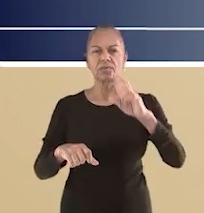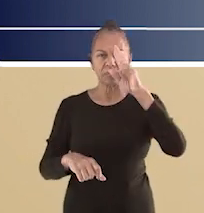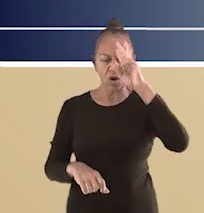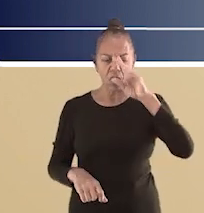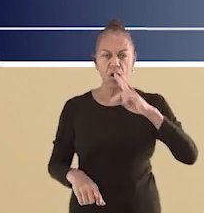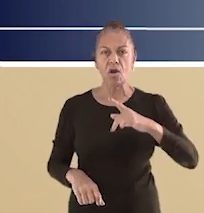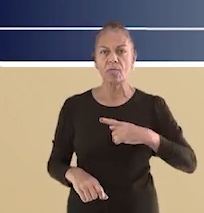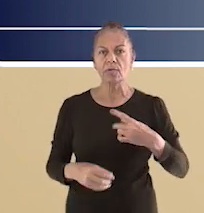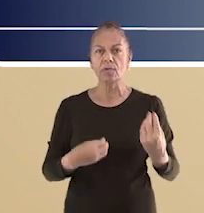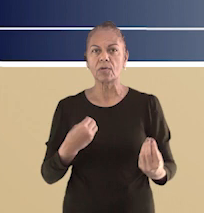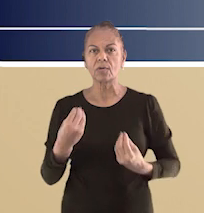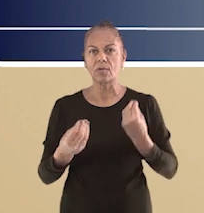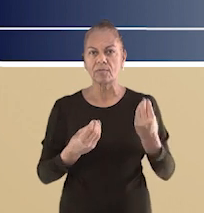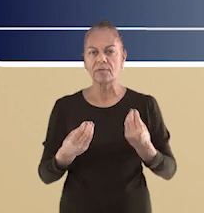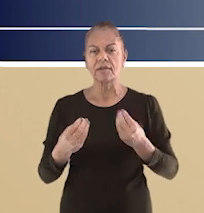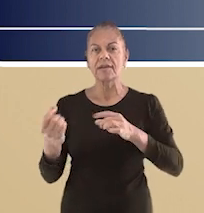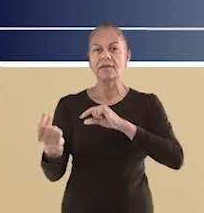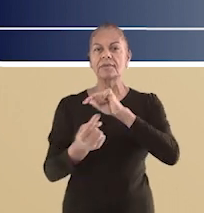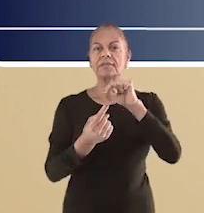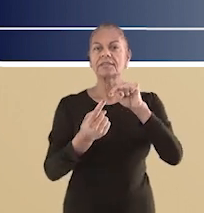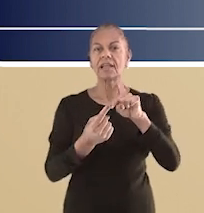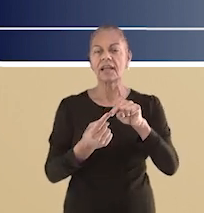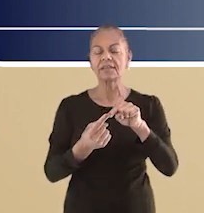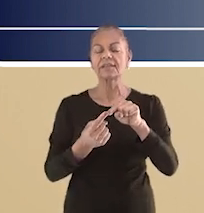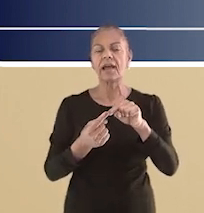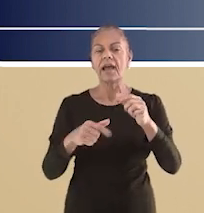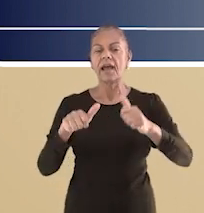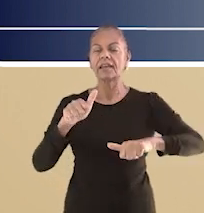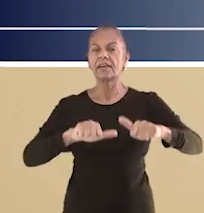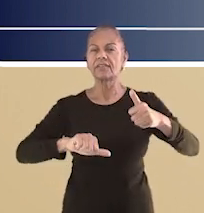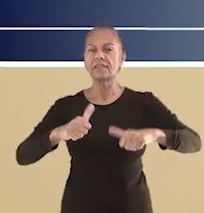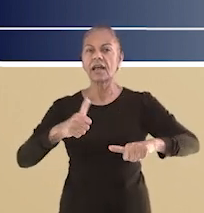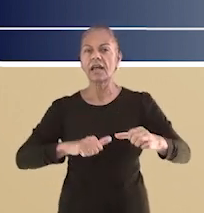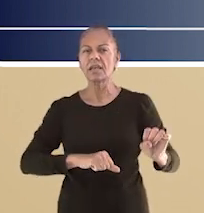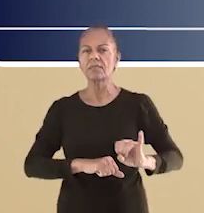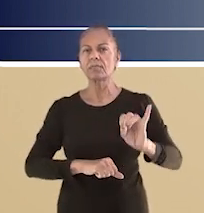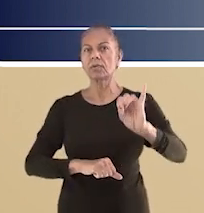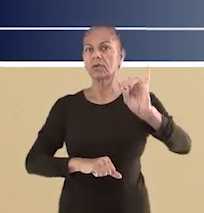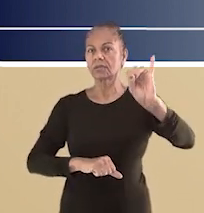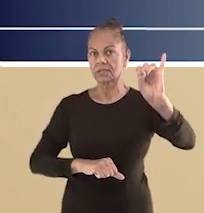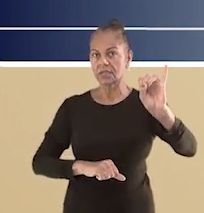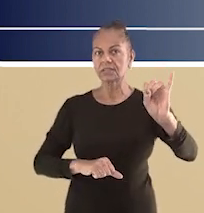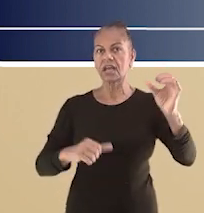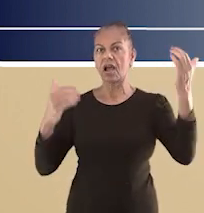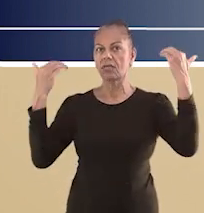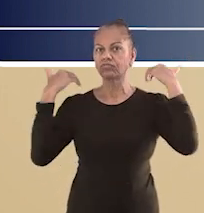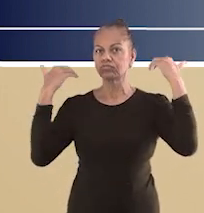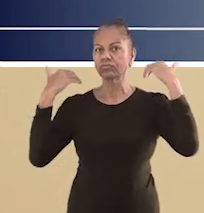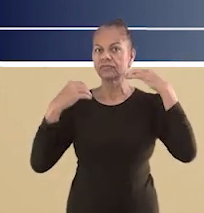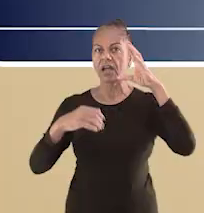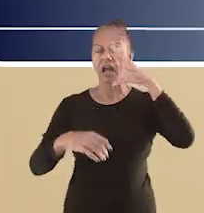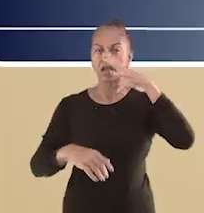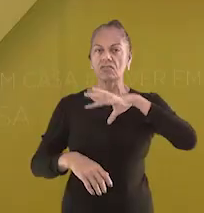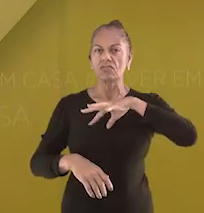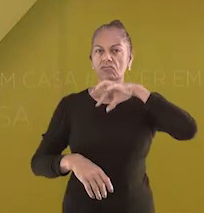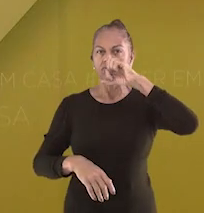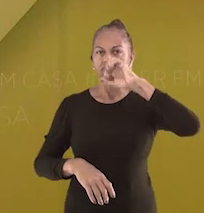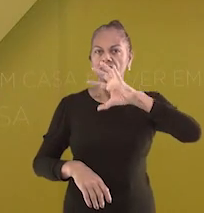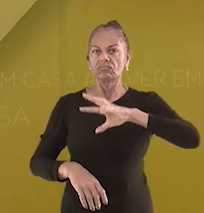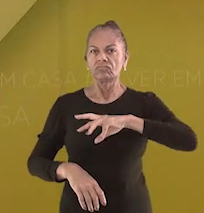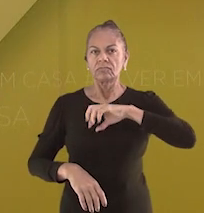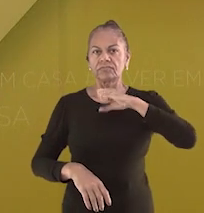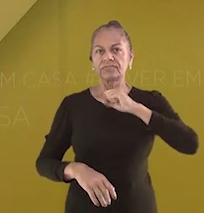específicos: analisar a importância das atividades aeróbicas na prevenção e solução das doenças cardiovasculares.